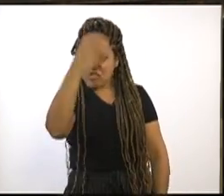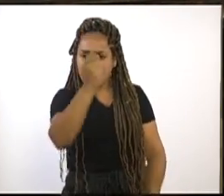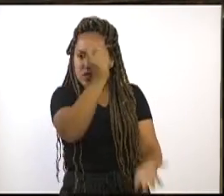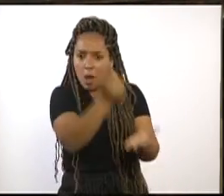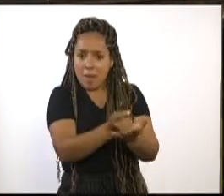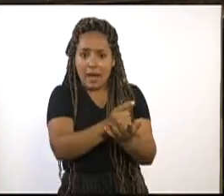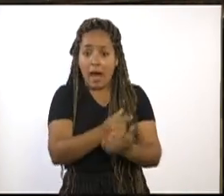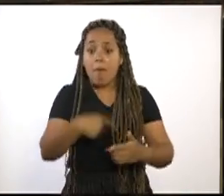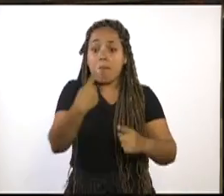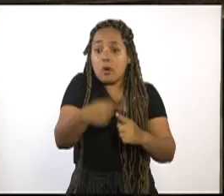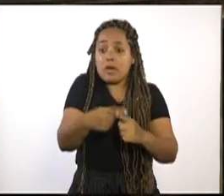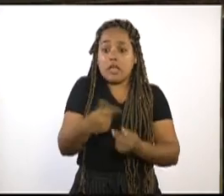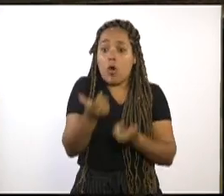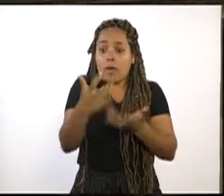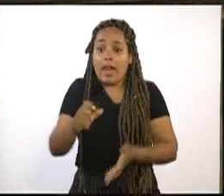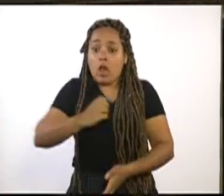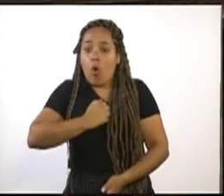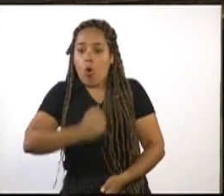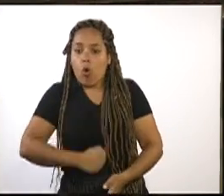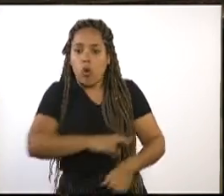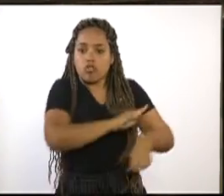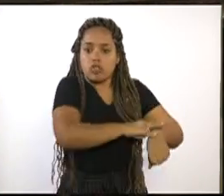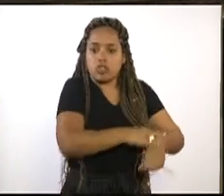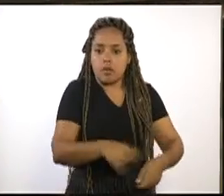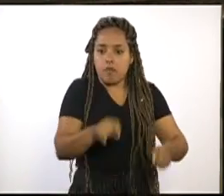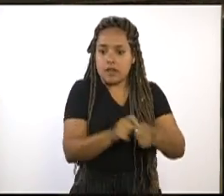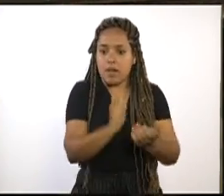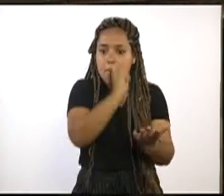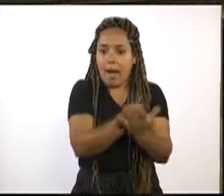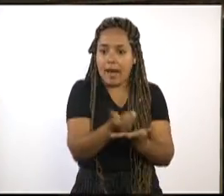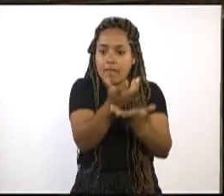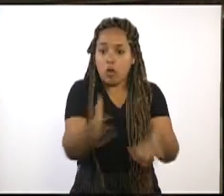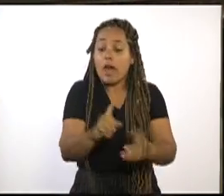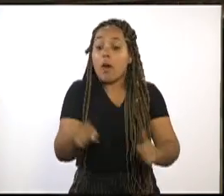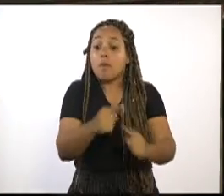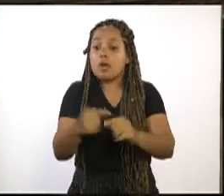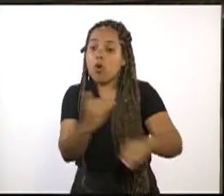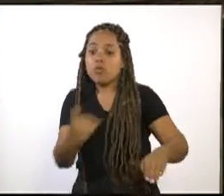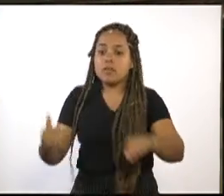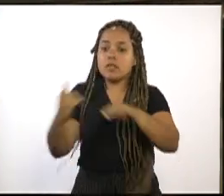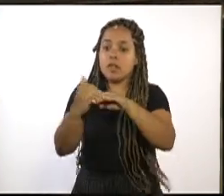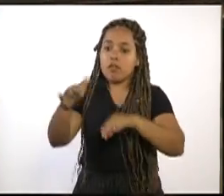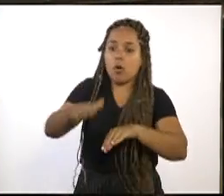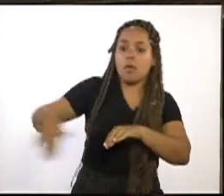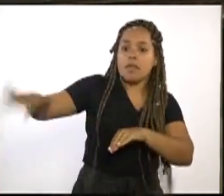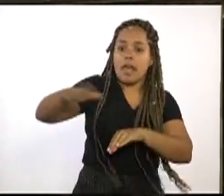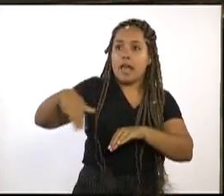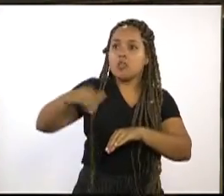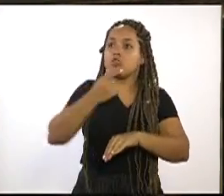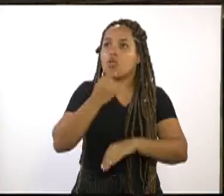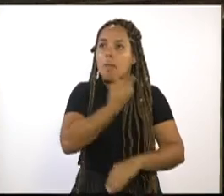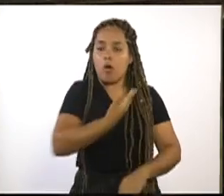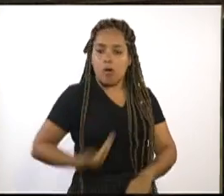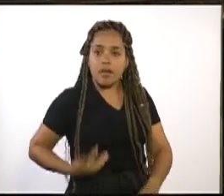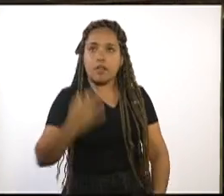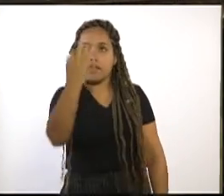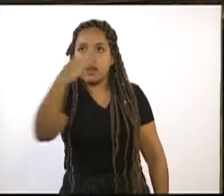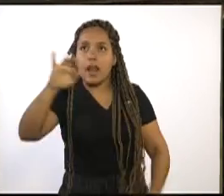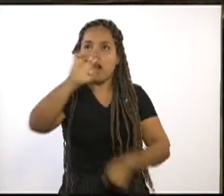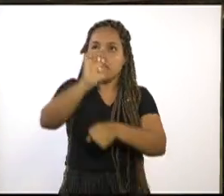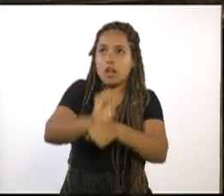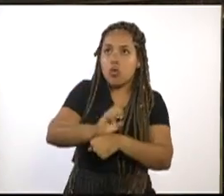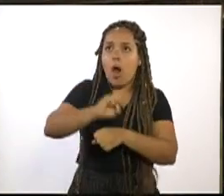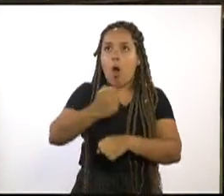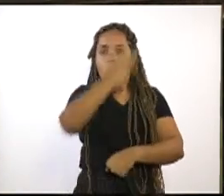xixi, porque o nível dos nossos governantes, daqueles que nos governam, seja no âmbito federal, estadual e